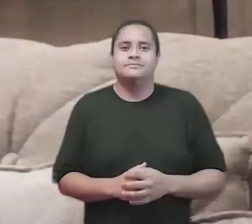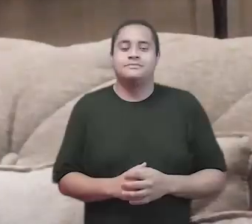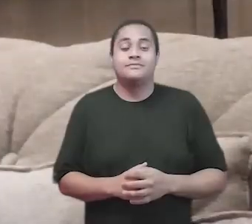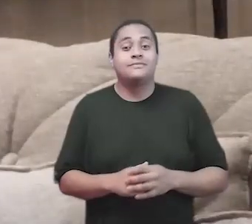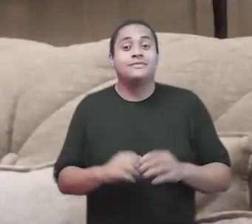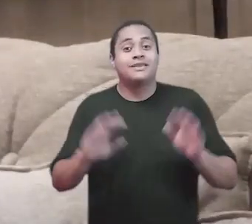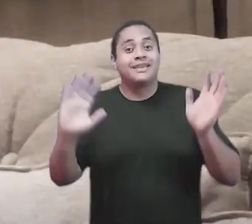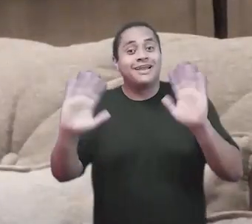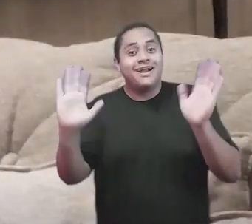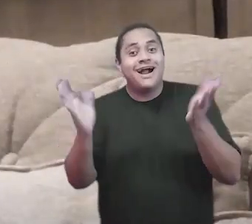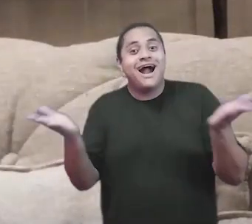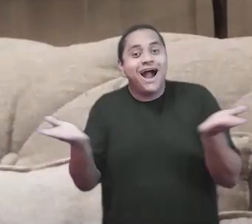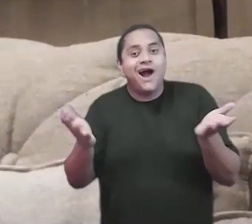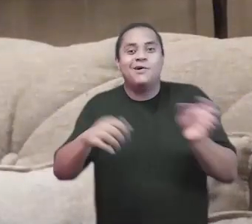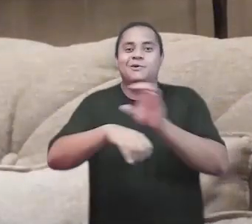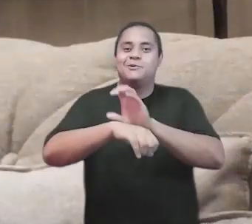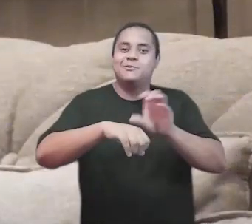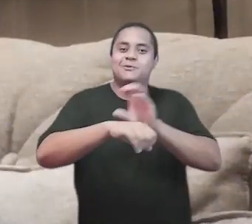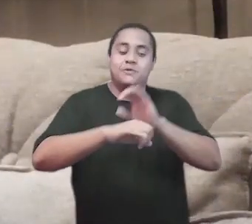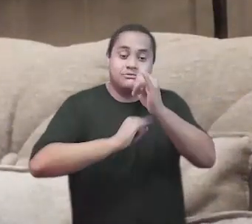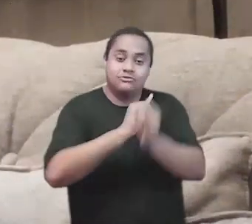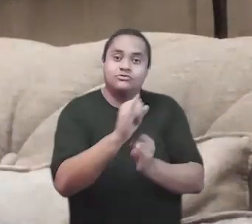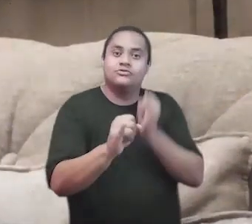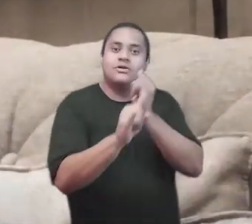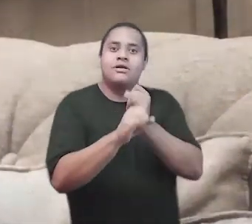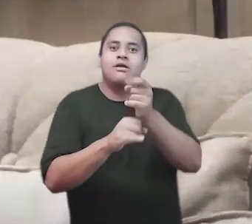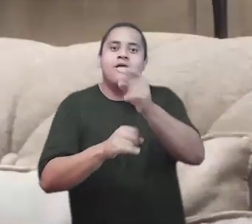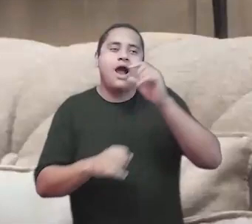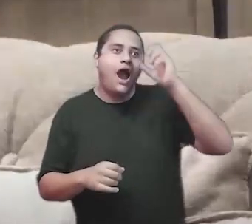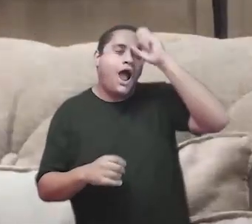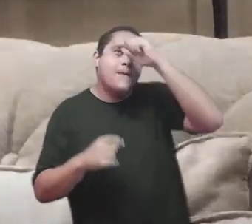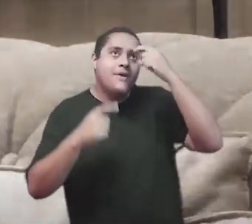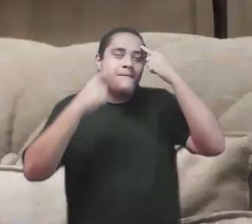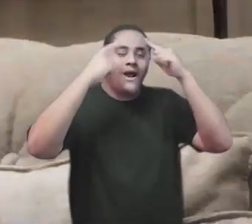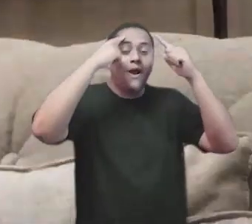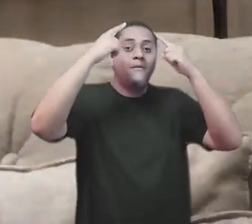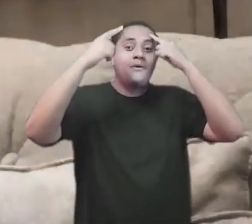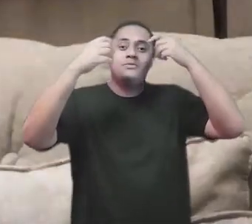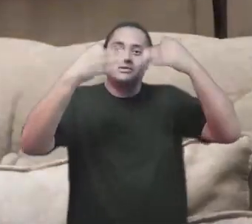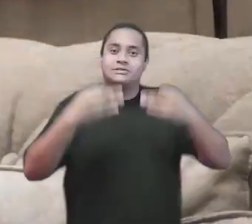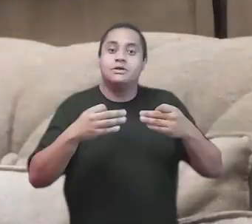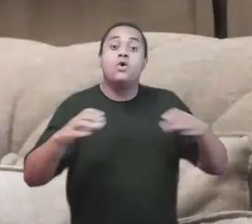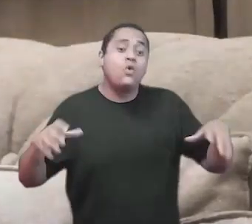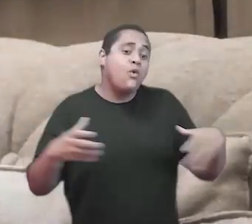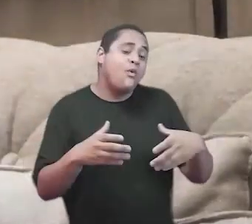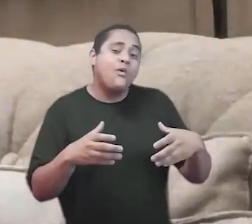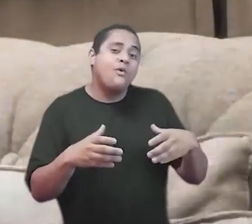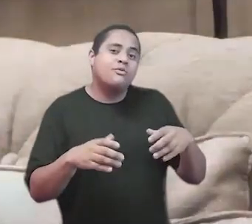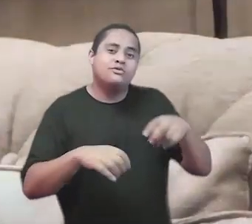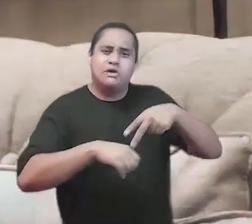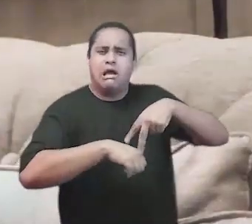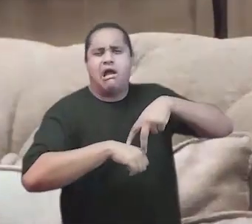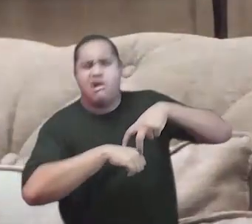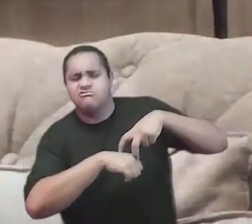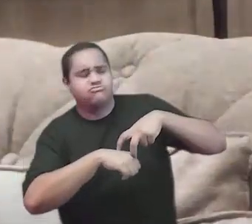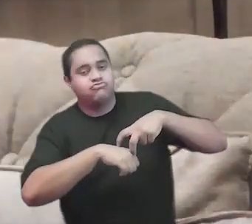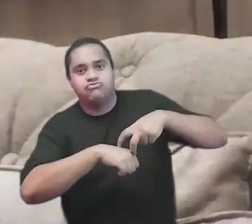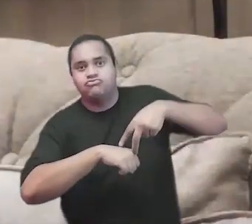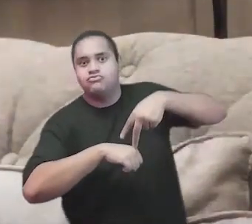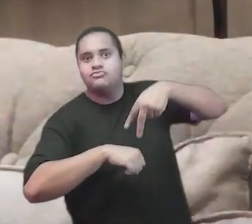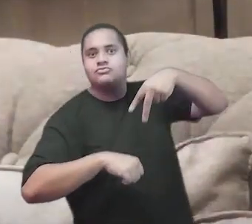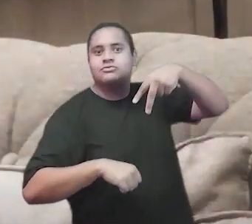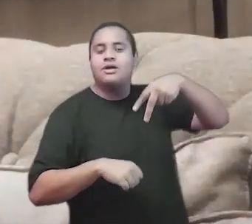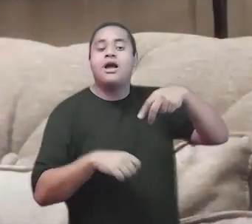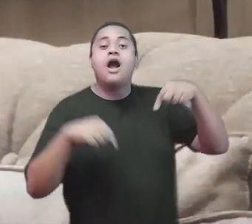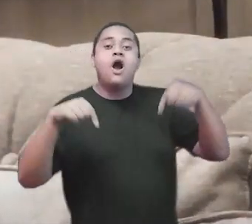Sejam bem-vindos ao curso online Reaprendizagem Criativa, turma Gravidade Zero. O Reaprendizagem Criativa é um curso online